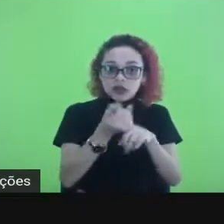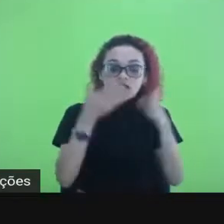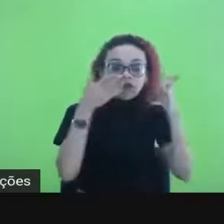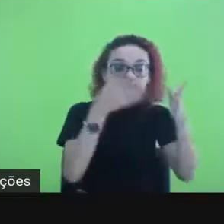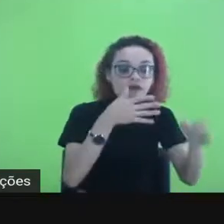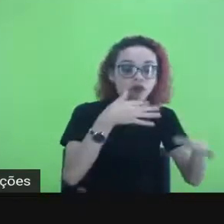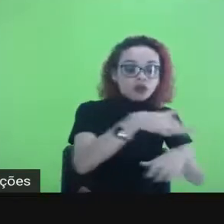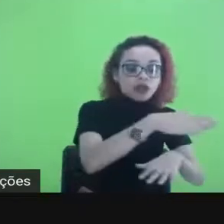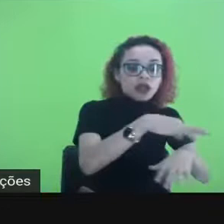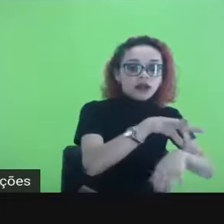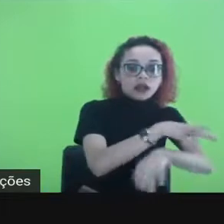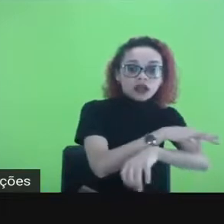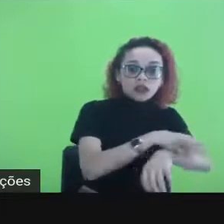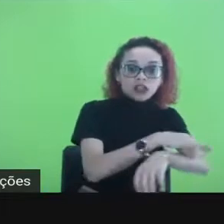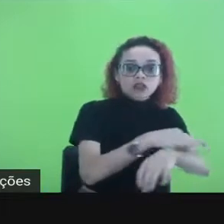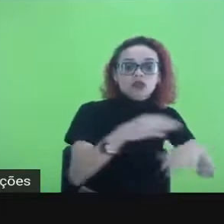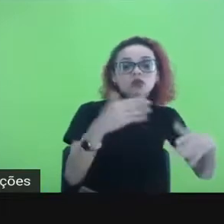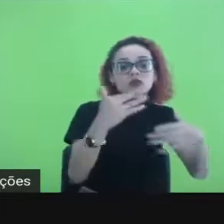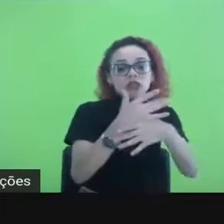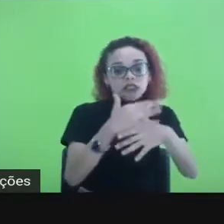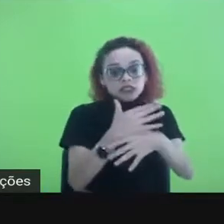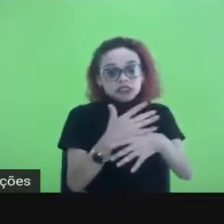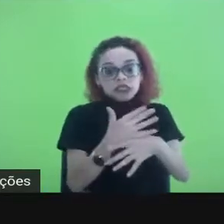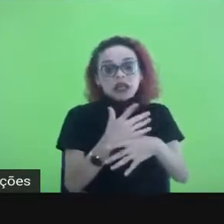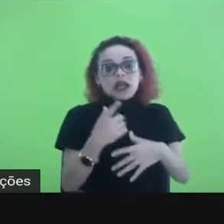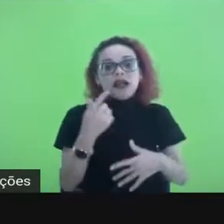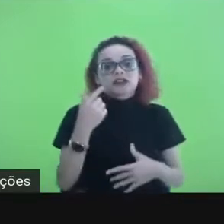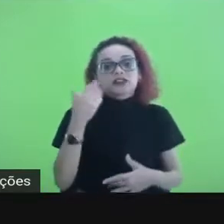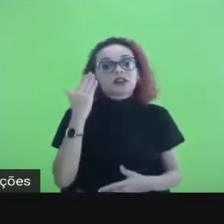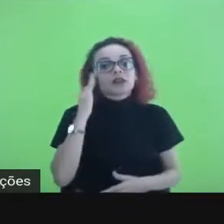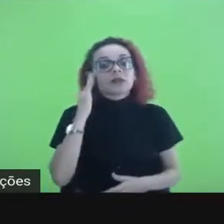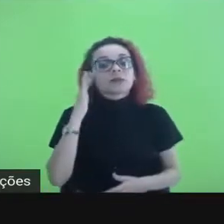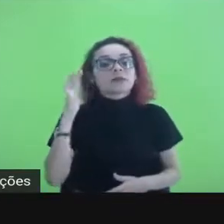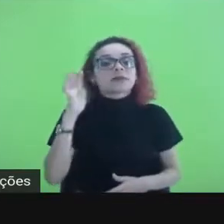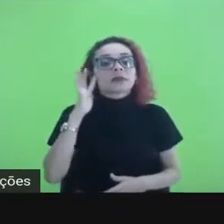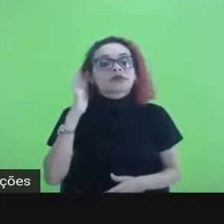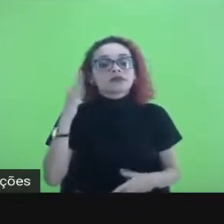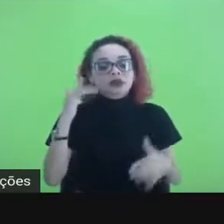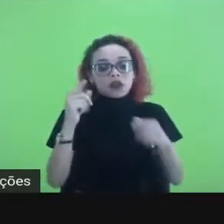do urbanismo, né, e para pensar a cidade.